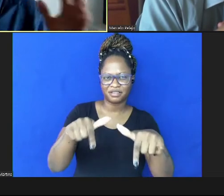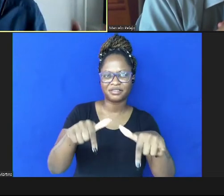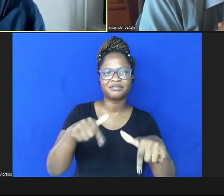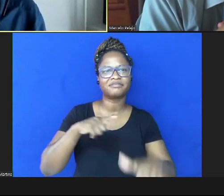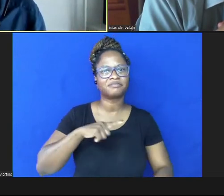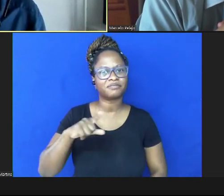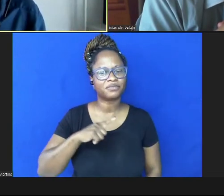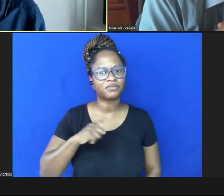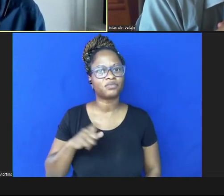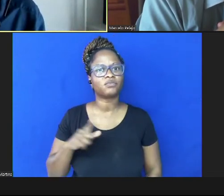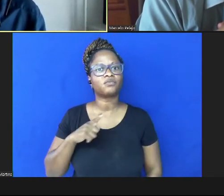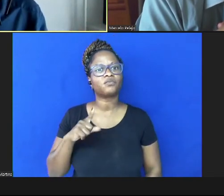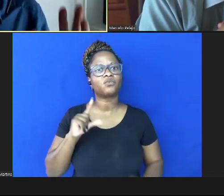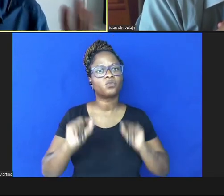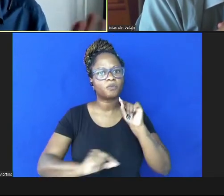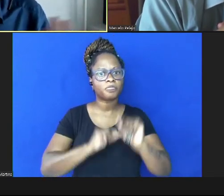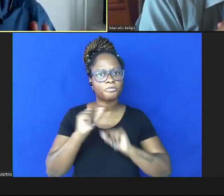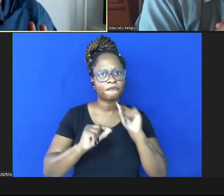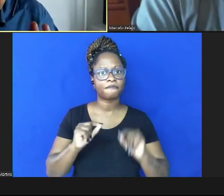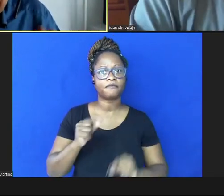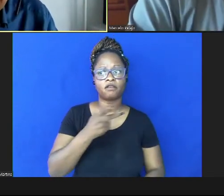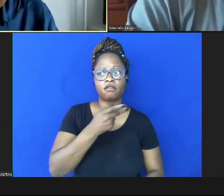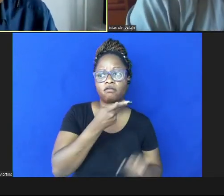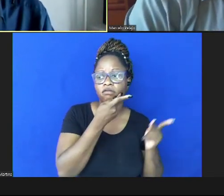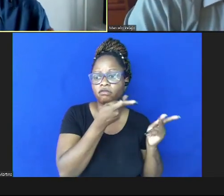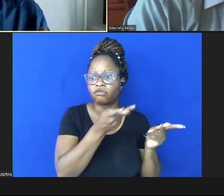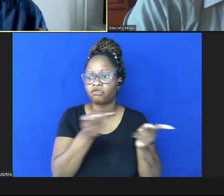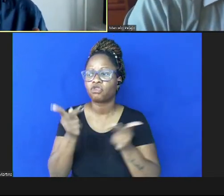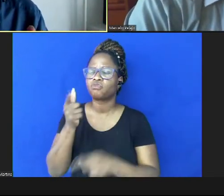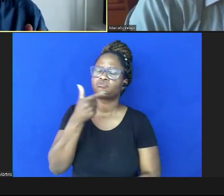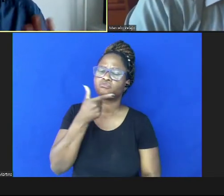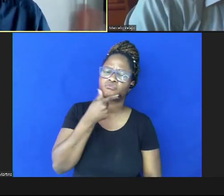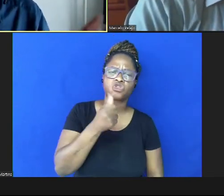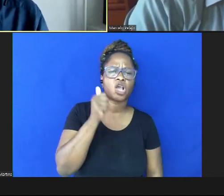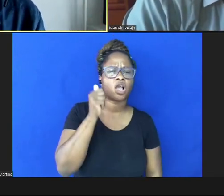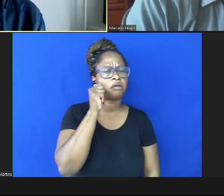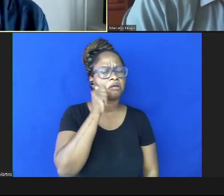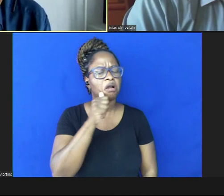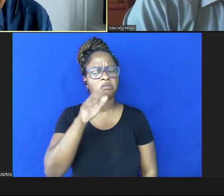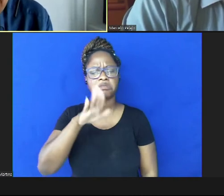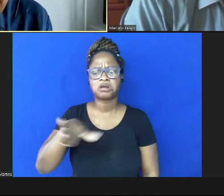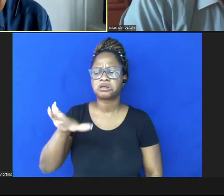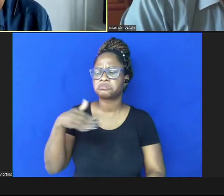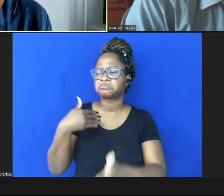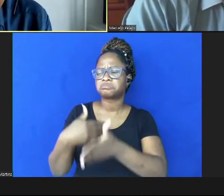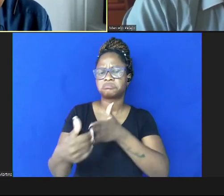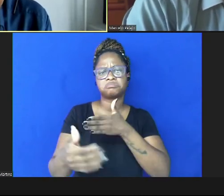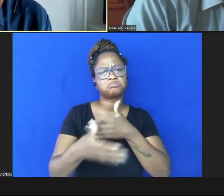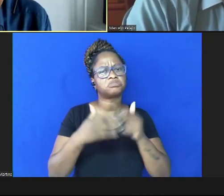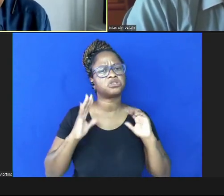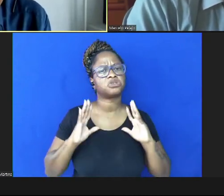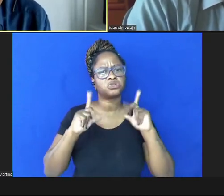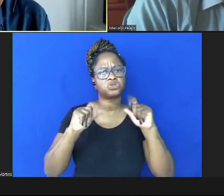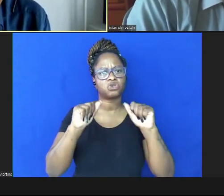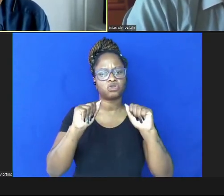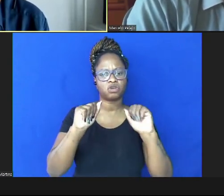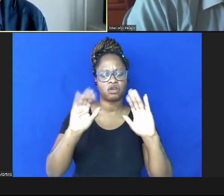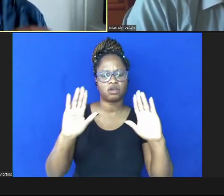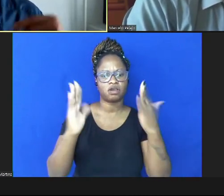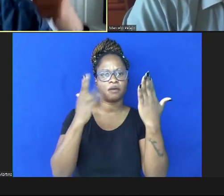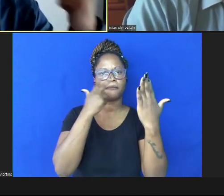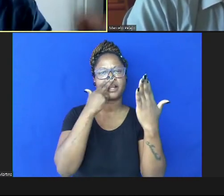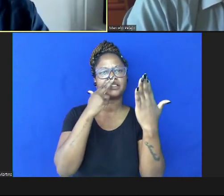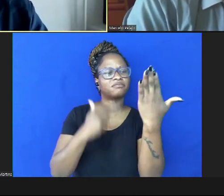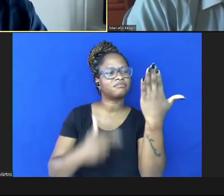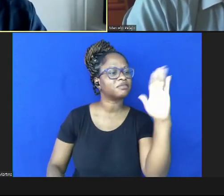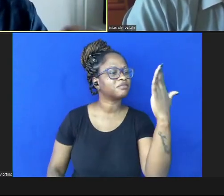que os visitantes, homens, mulheres, crianças, etc., possam estar de frente a uma vitrine